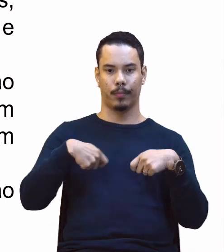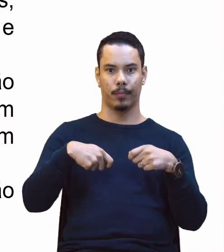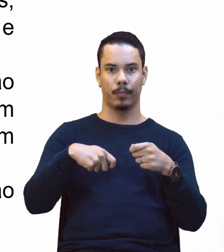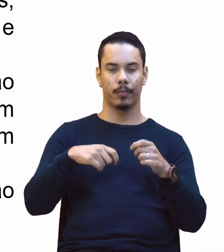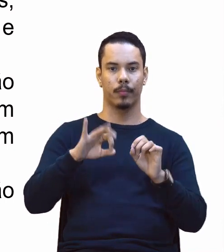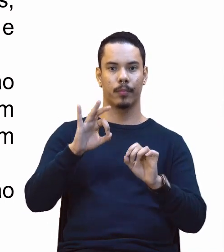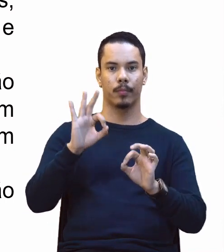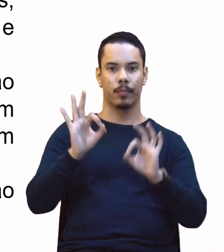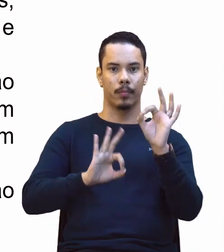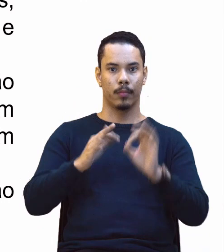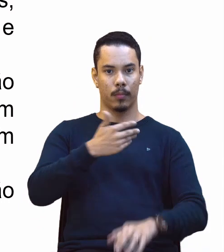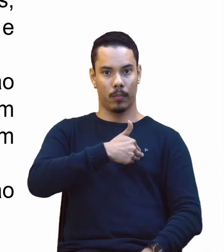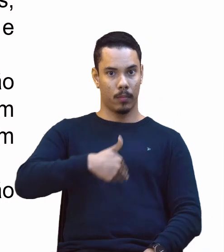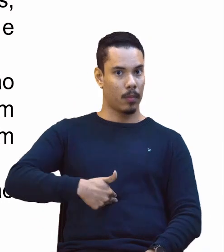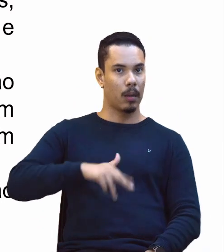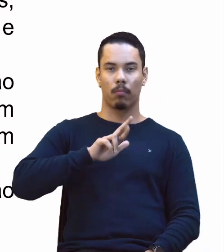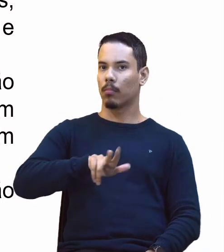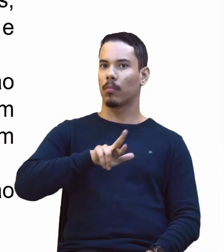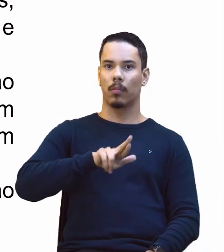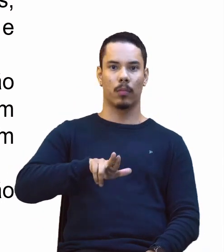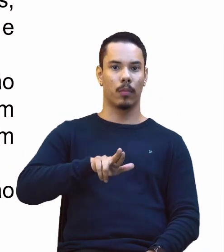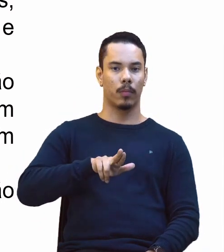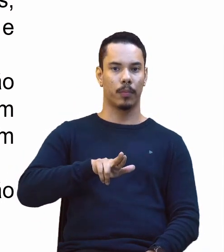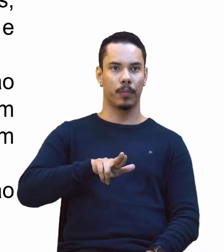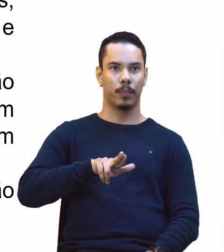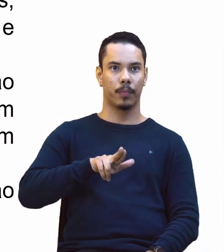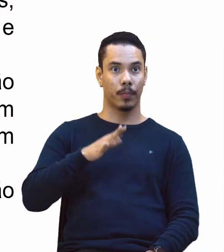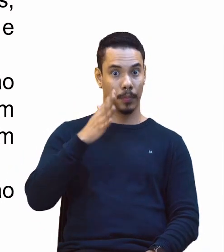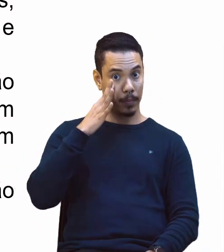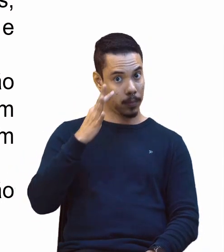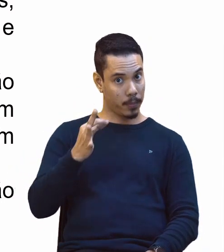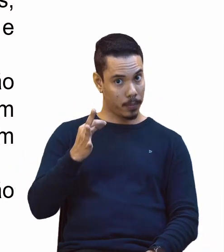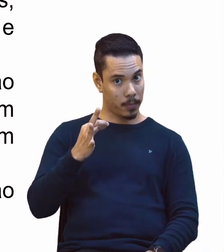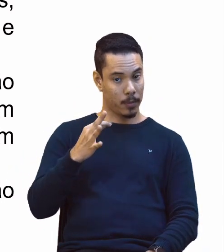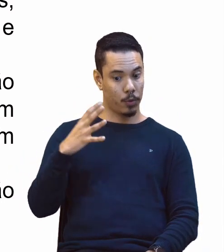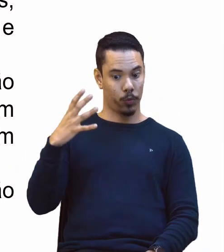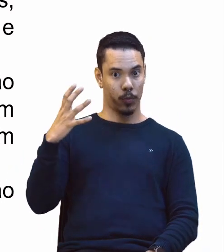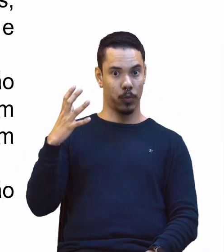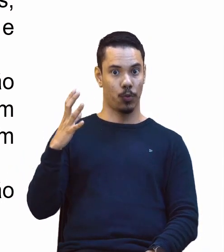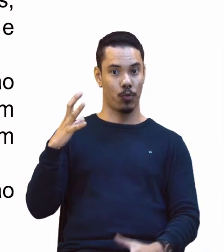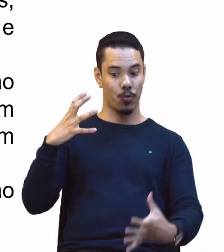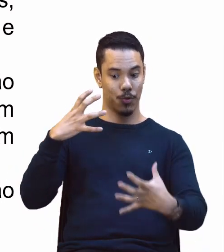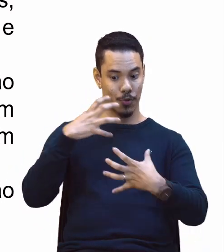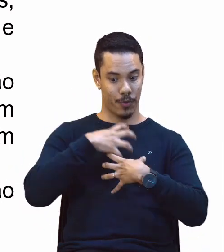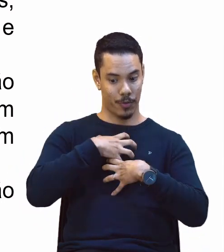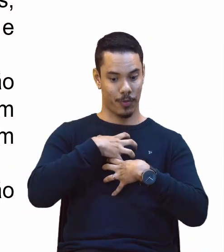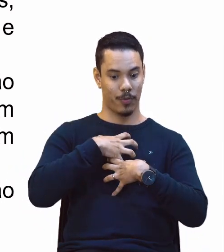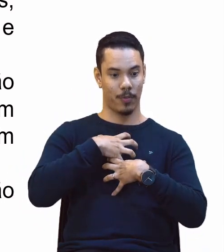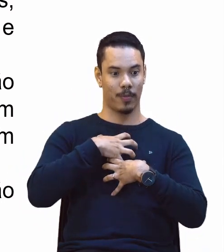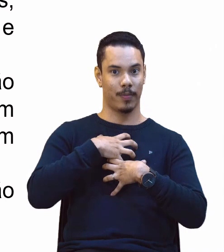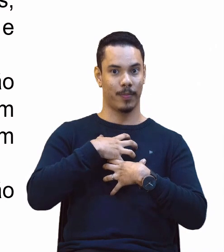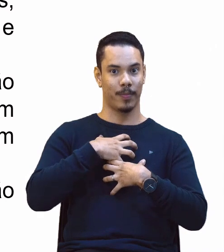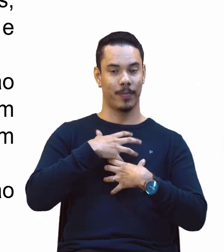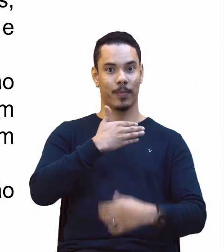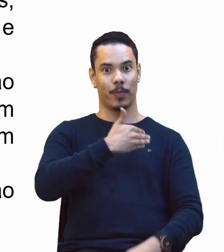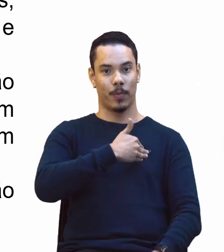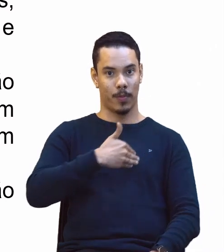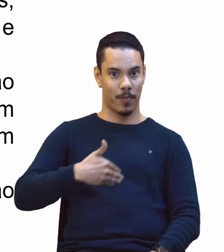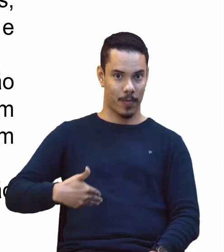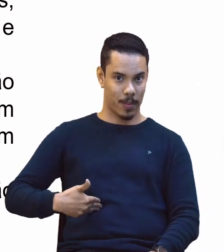não eram escolhidos, olha só, uma forma de governo em que não